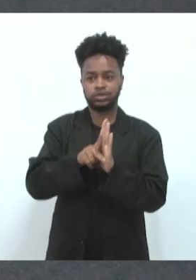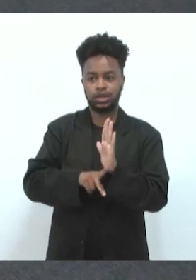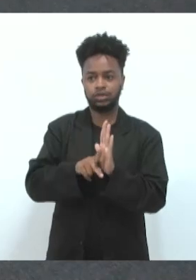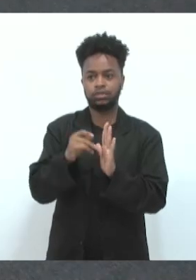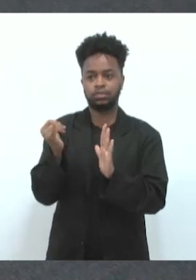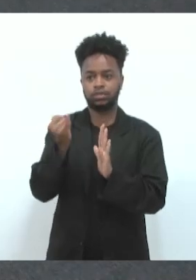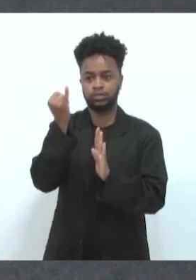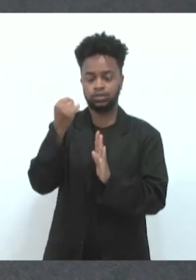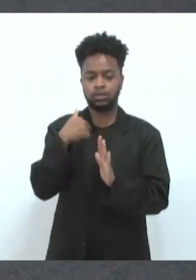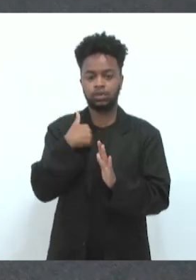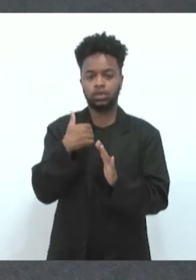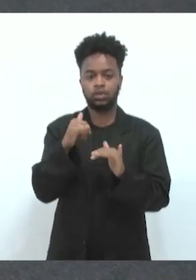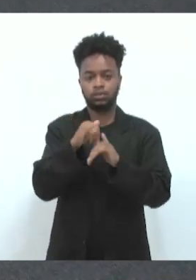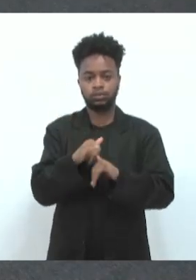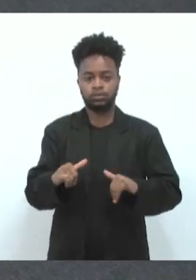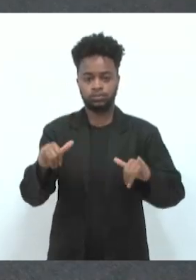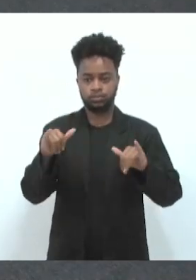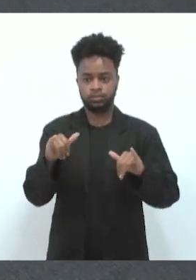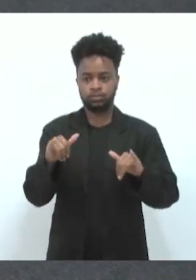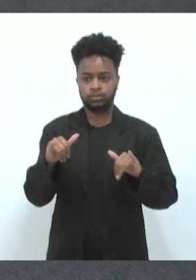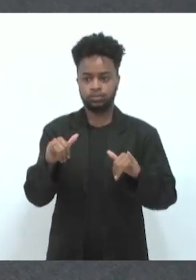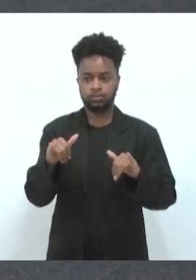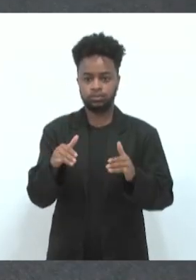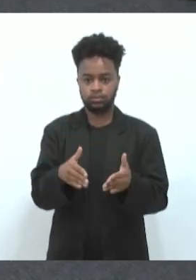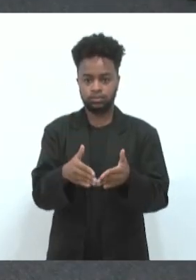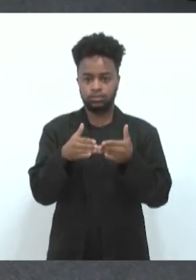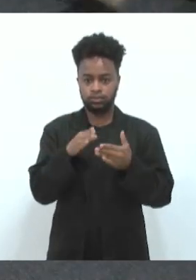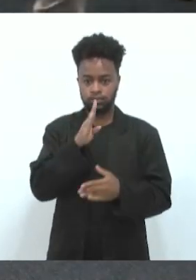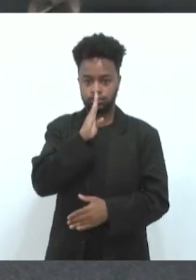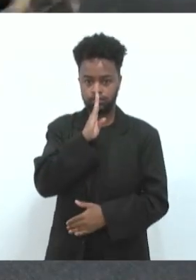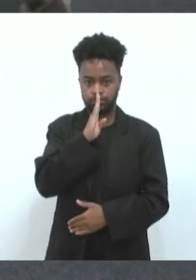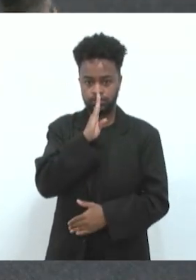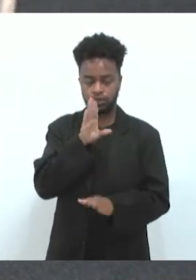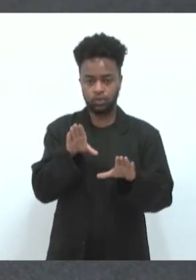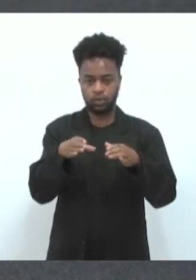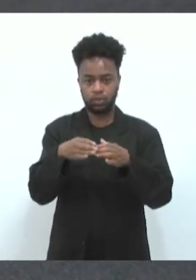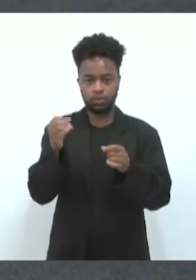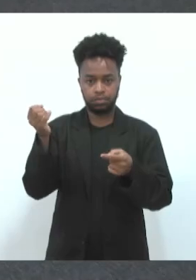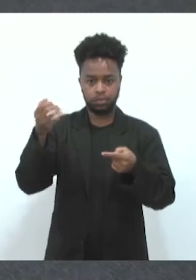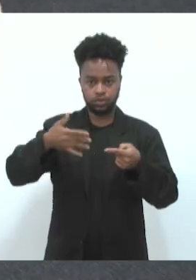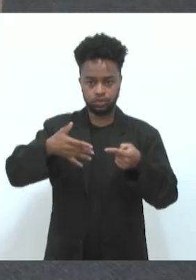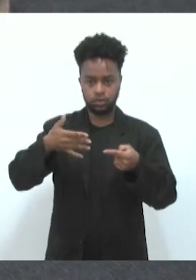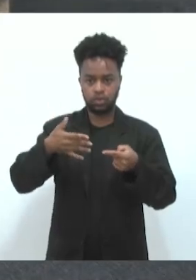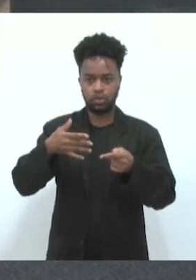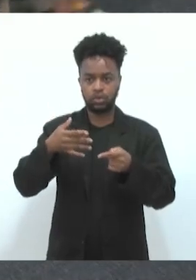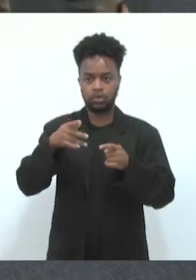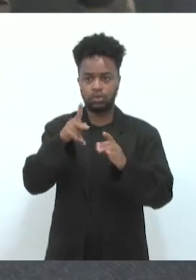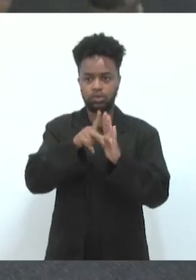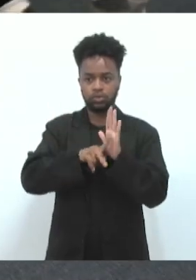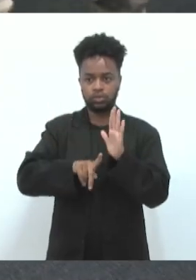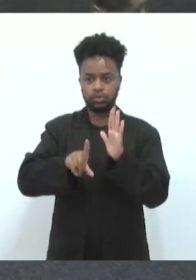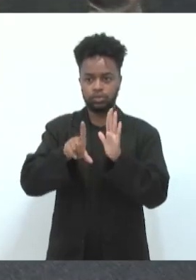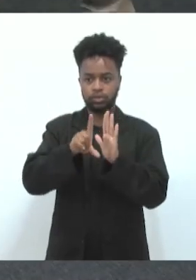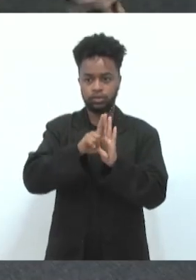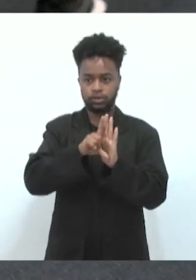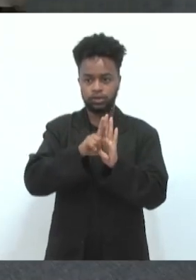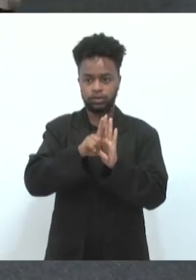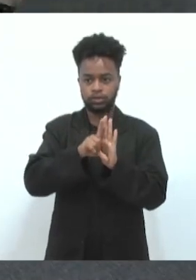Quero declarar abstenção da bancada do PSOL no projeto,